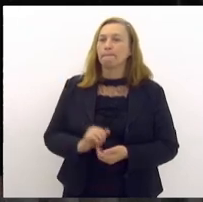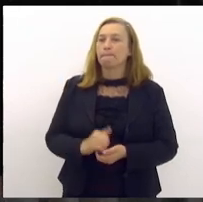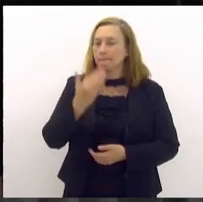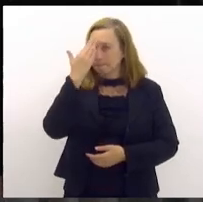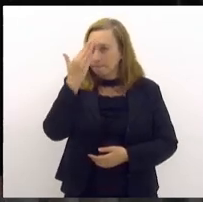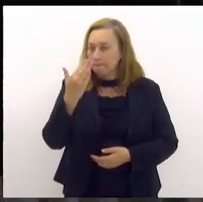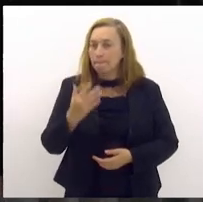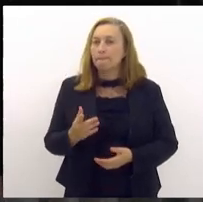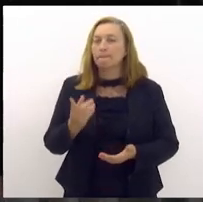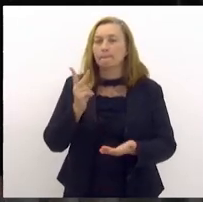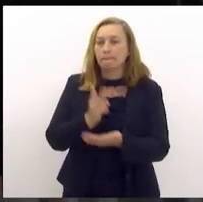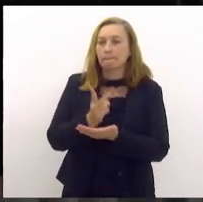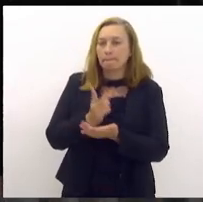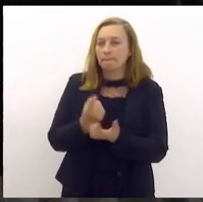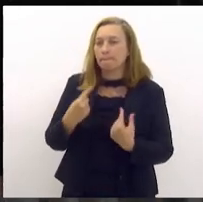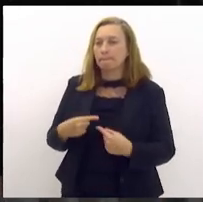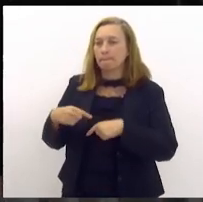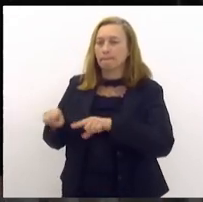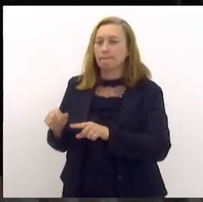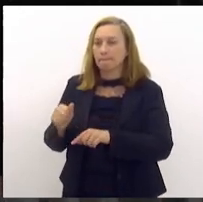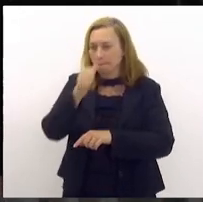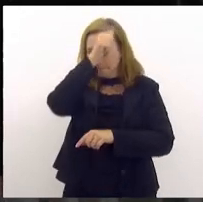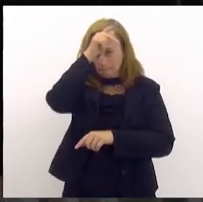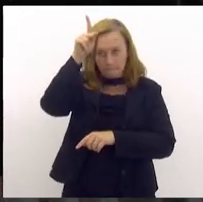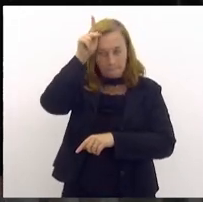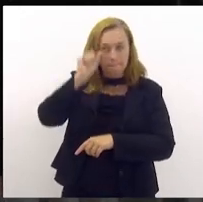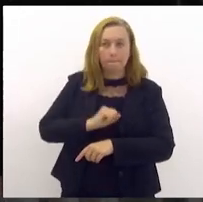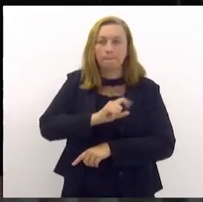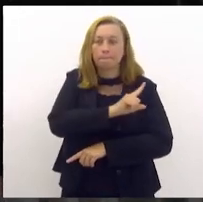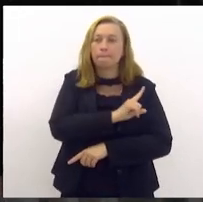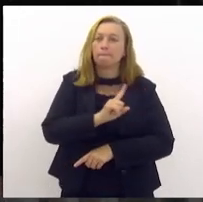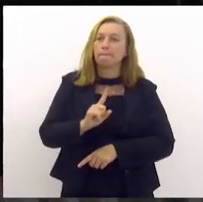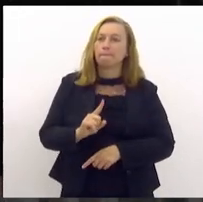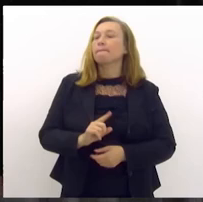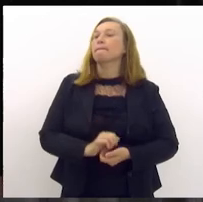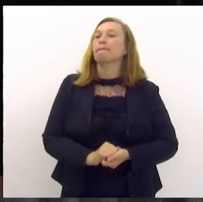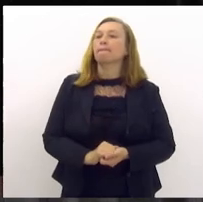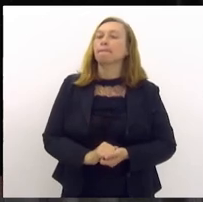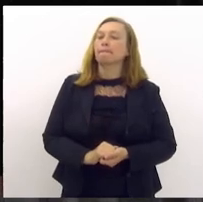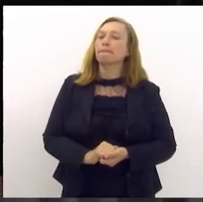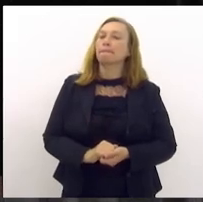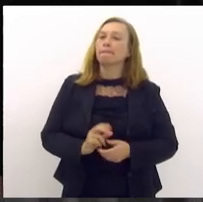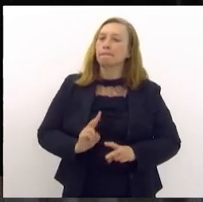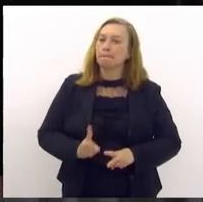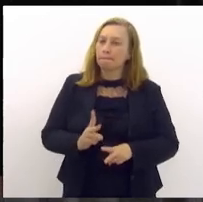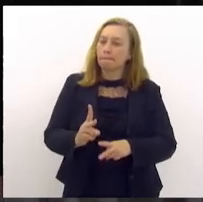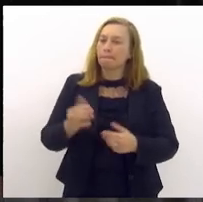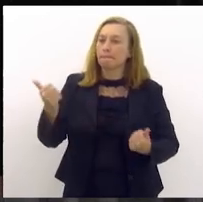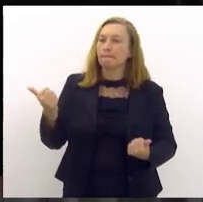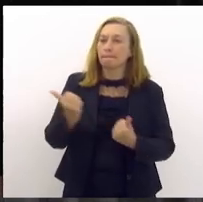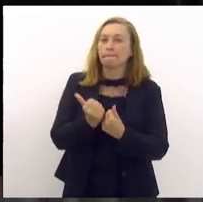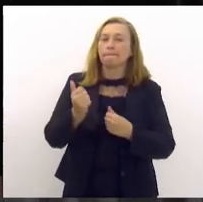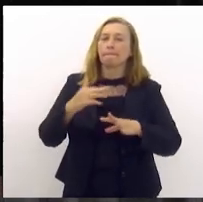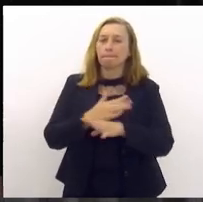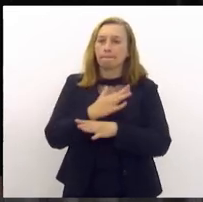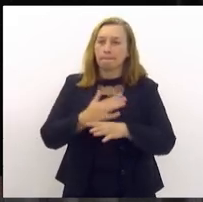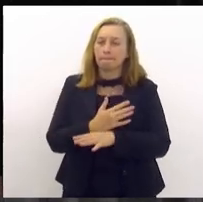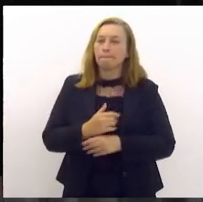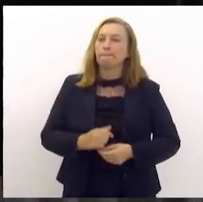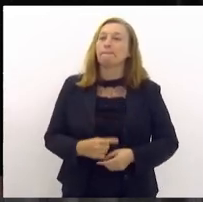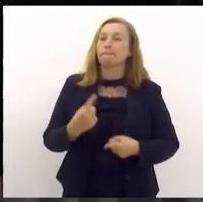de oposição à prefeitura de São Gonçalo, nós não nos hesitamos de fazer e de apoiar a nossa cidade, até